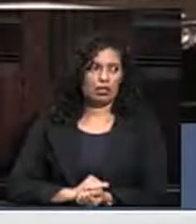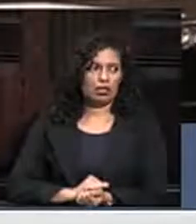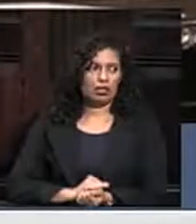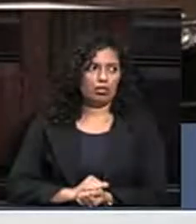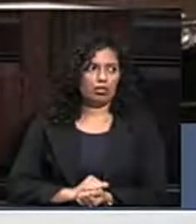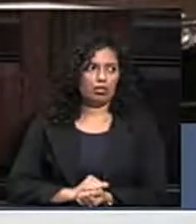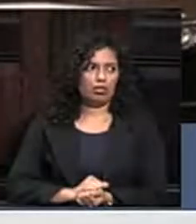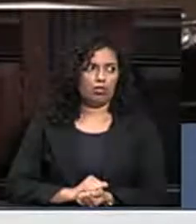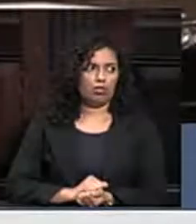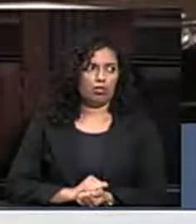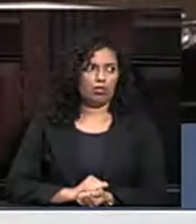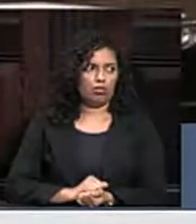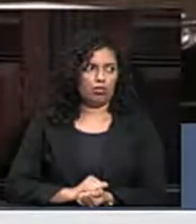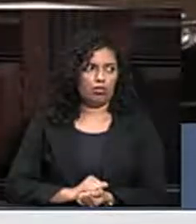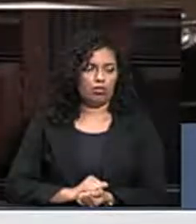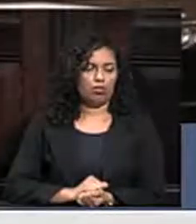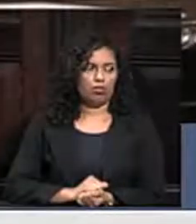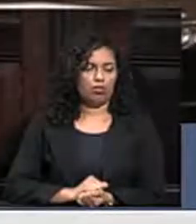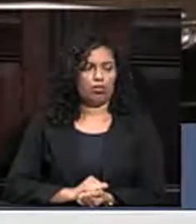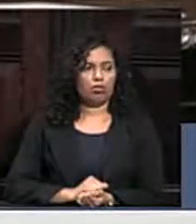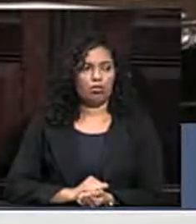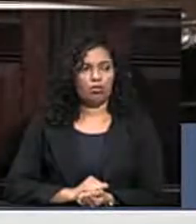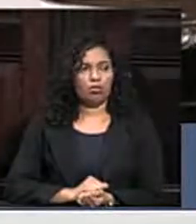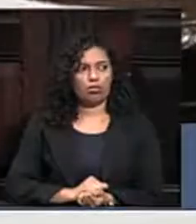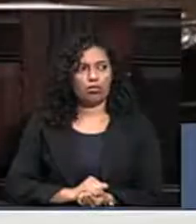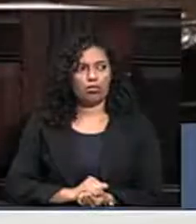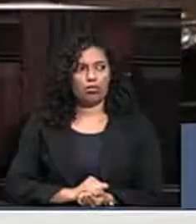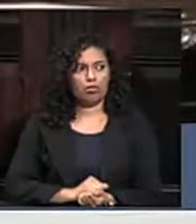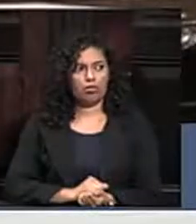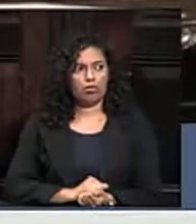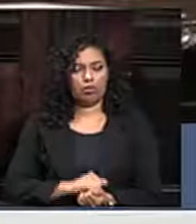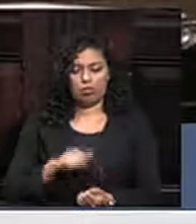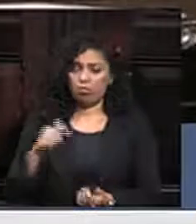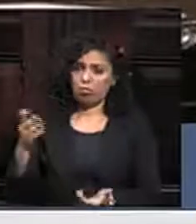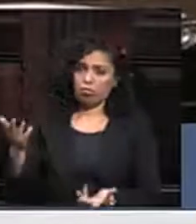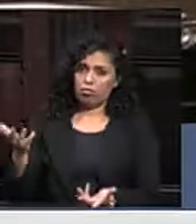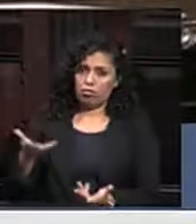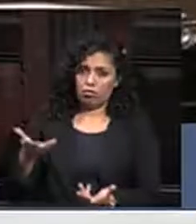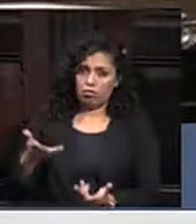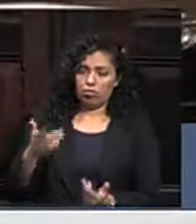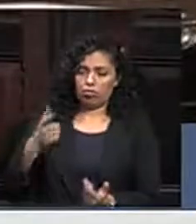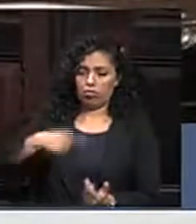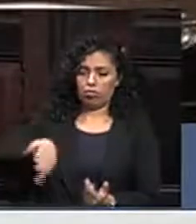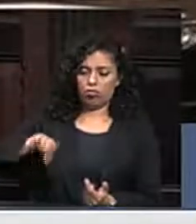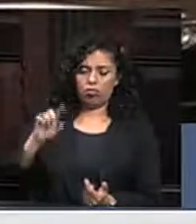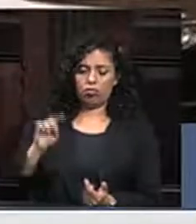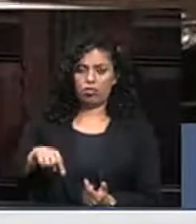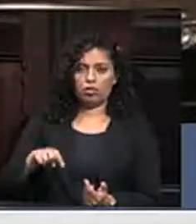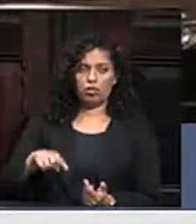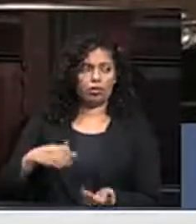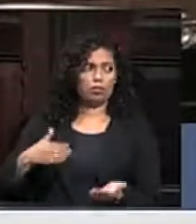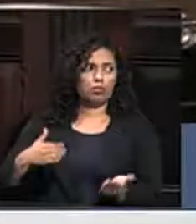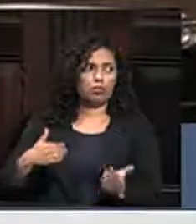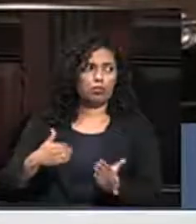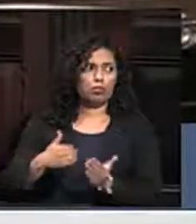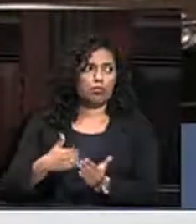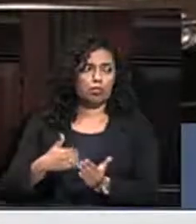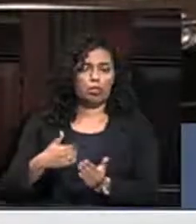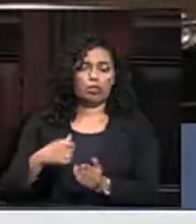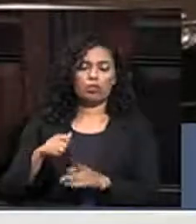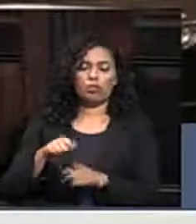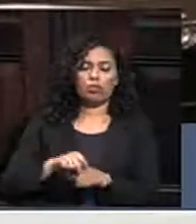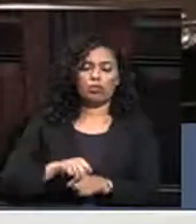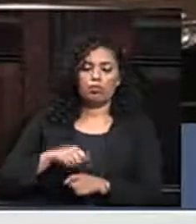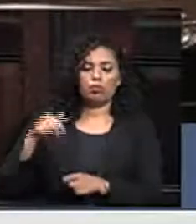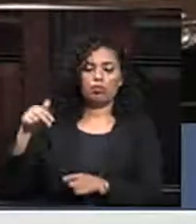mais de 8 folhas de pagamento. E vamos estar agora, muito em breve, ainda no mês de novembro